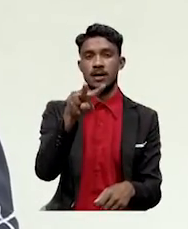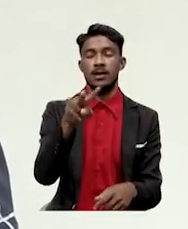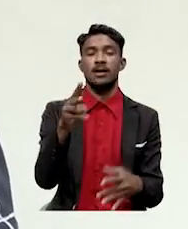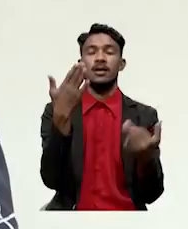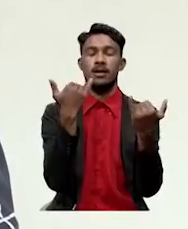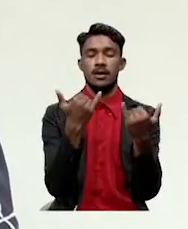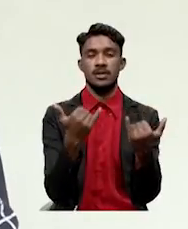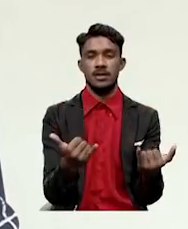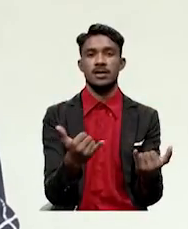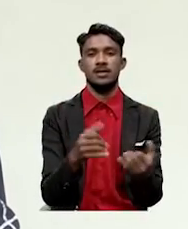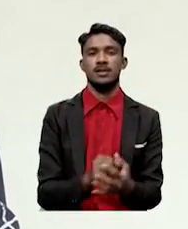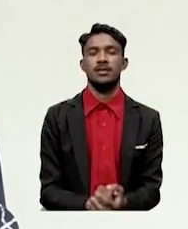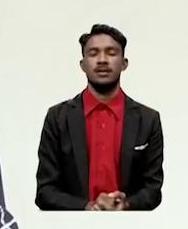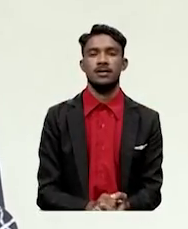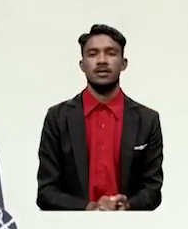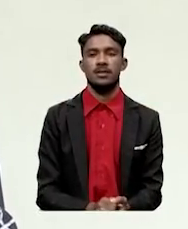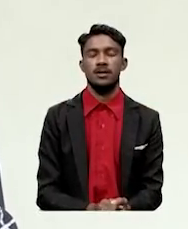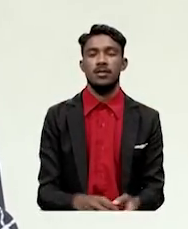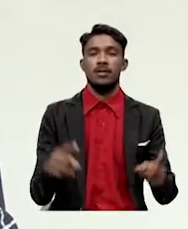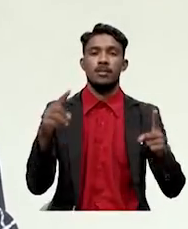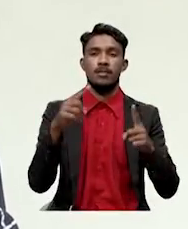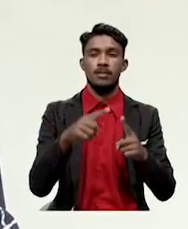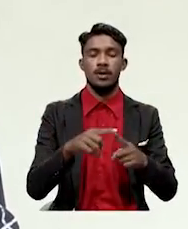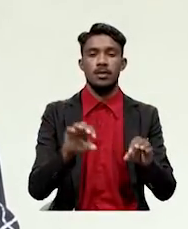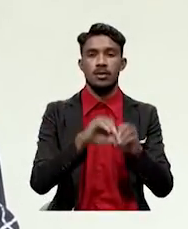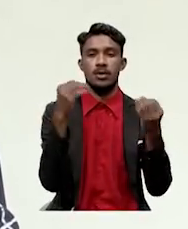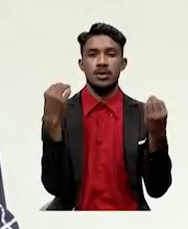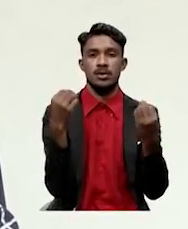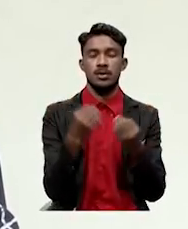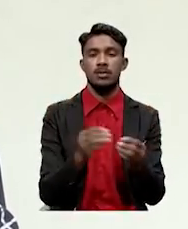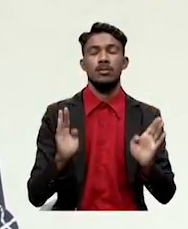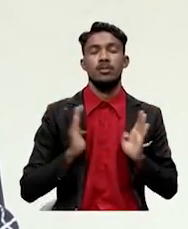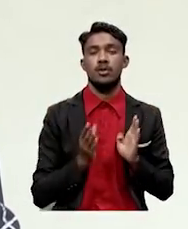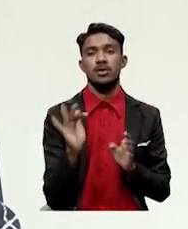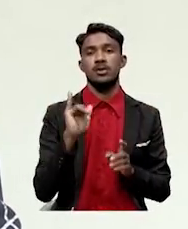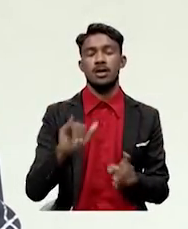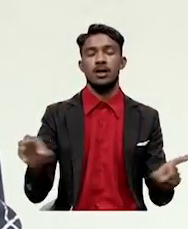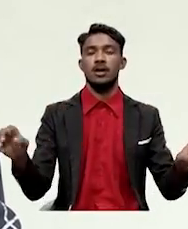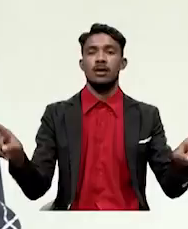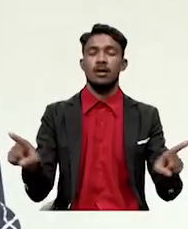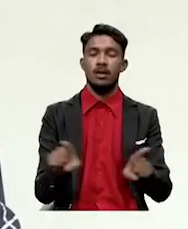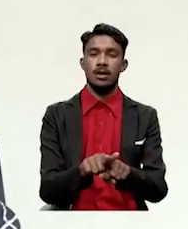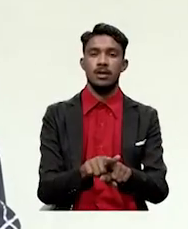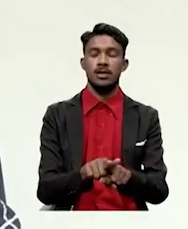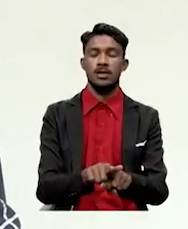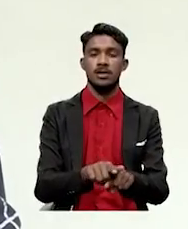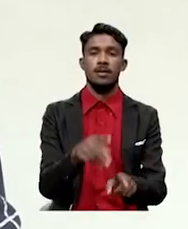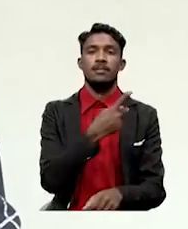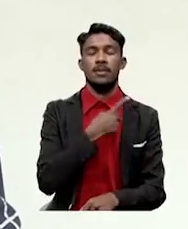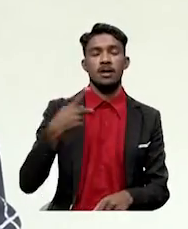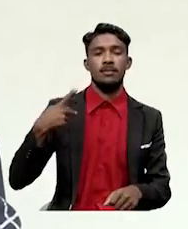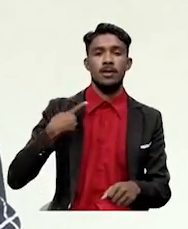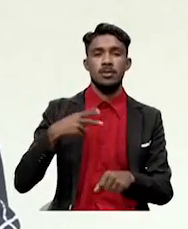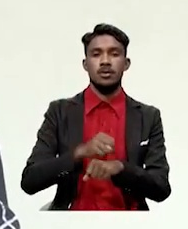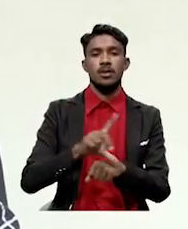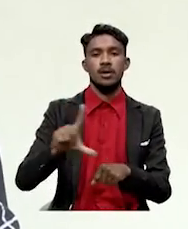existência ba órgão soberano sire liu liu hanesan parlamento nacional